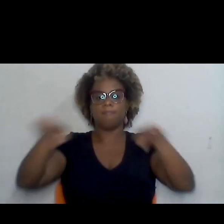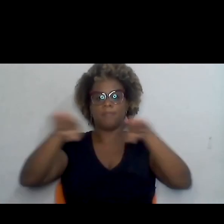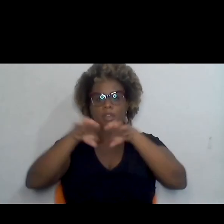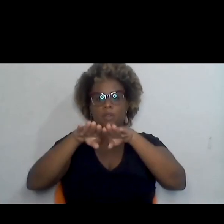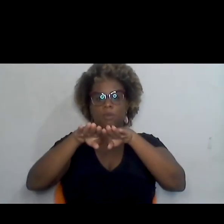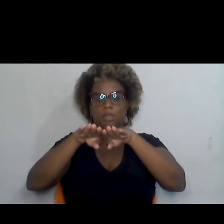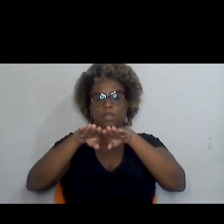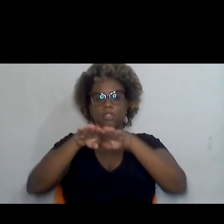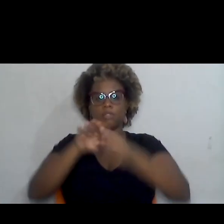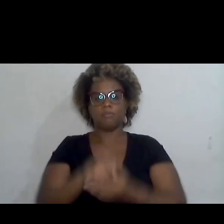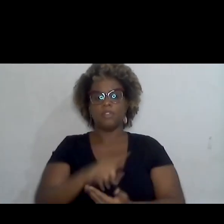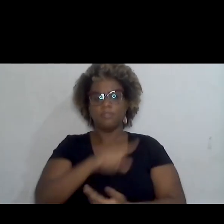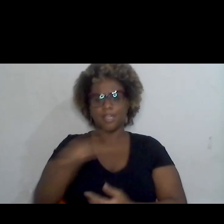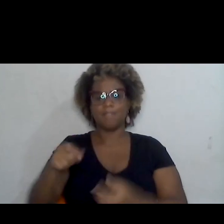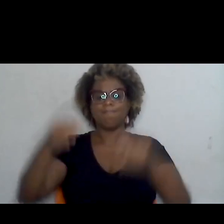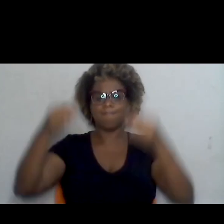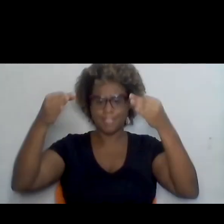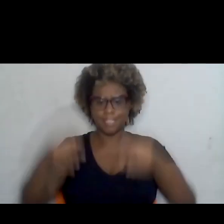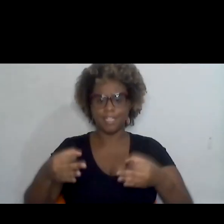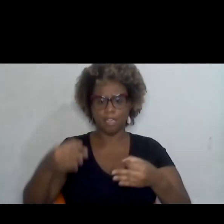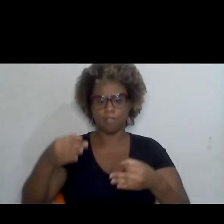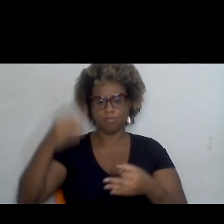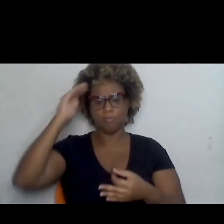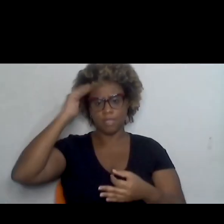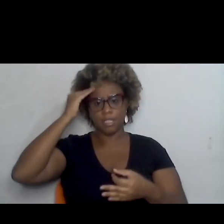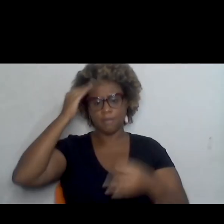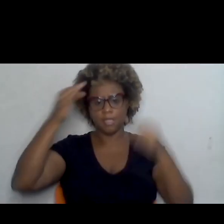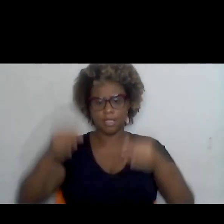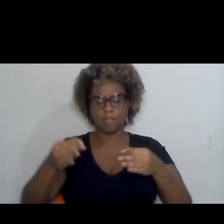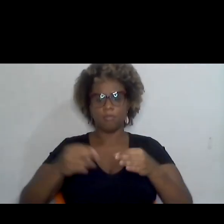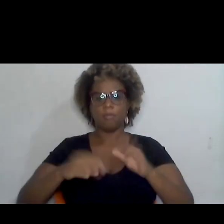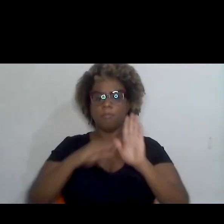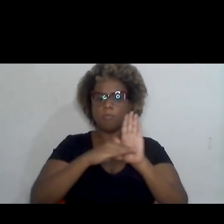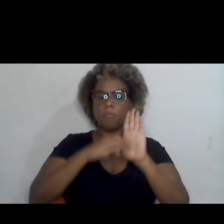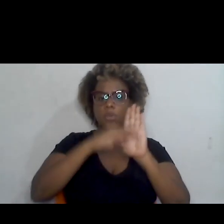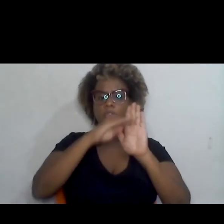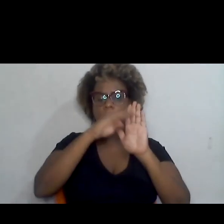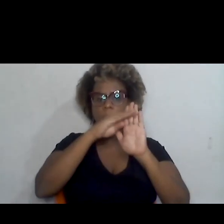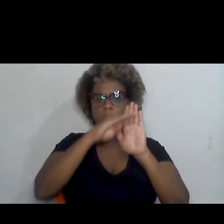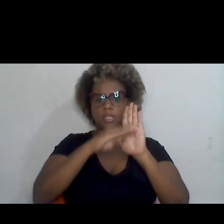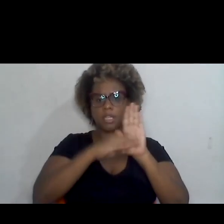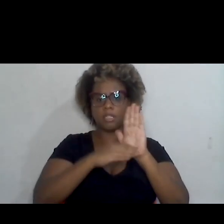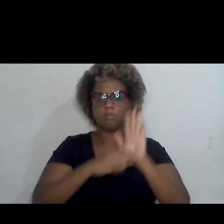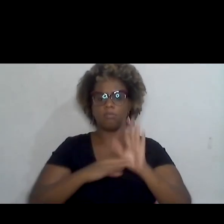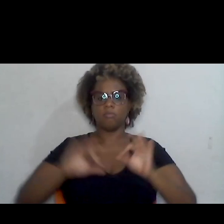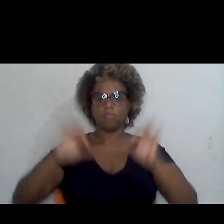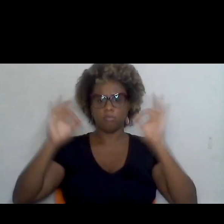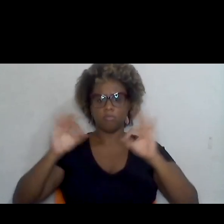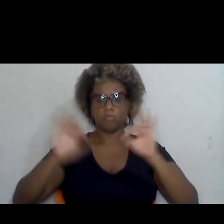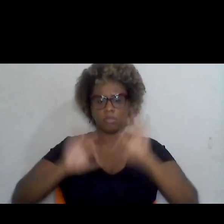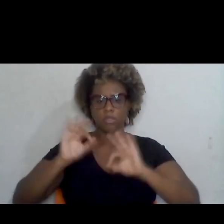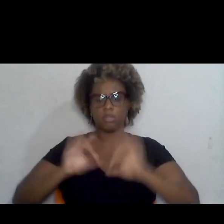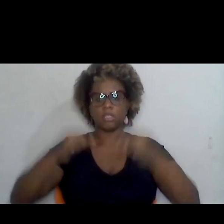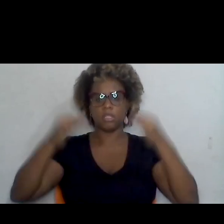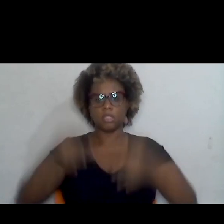fiquem muito certos disso, que esses processos estão em estudo para simplificar e para que o recurso, de fato, chegue